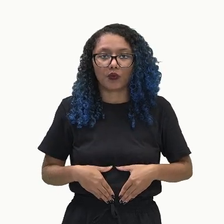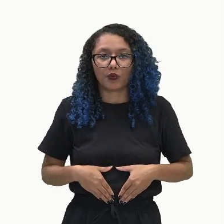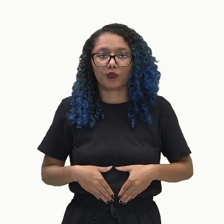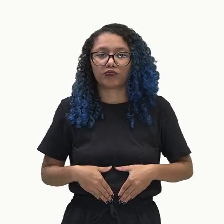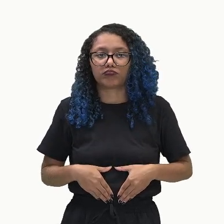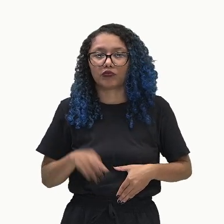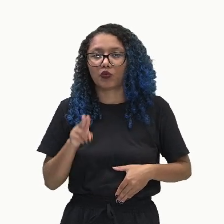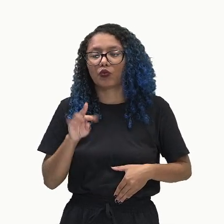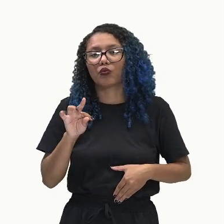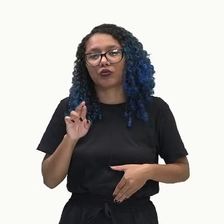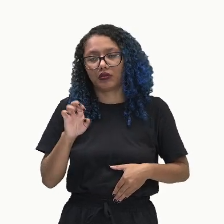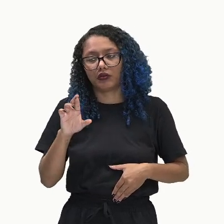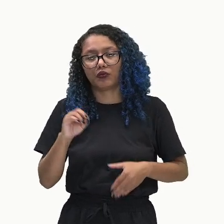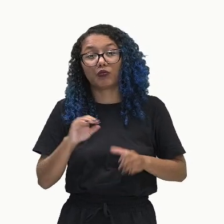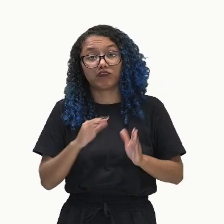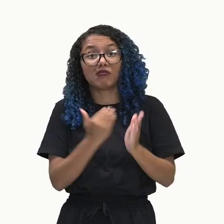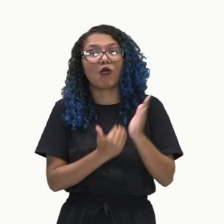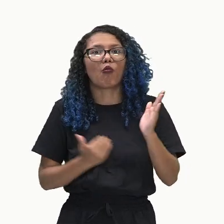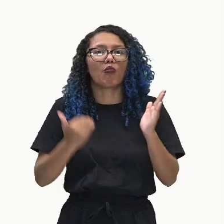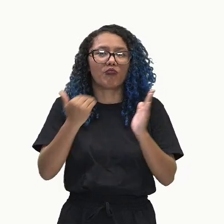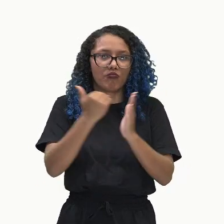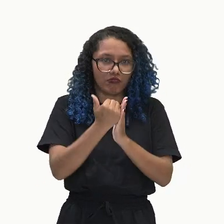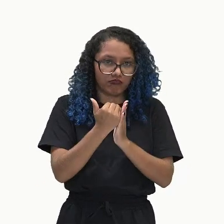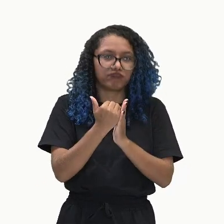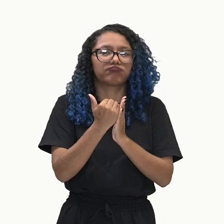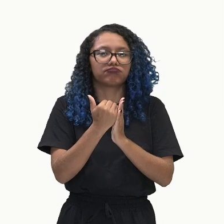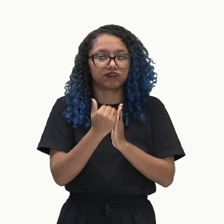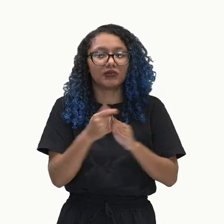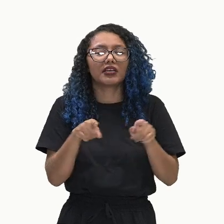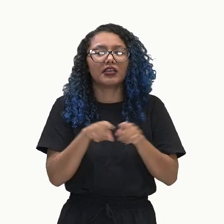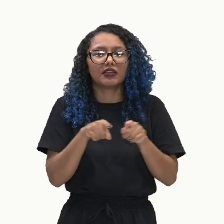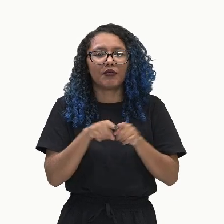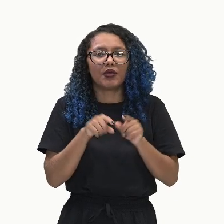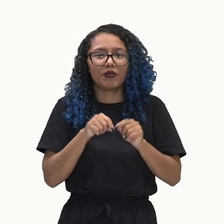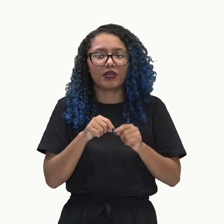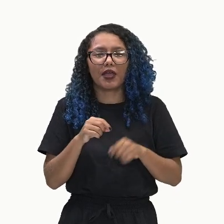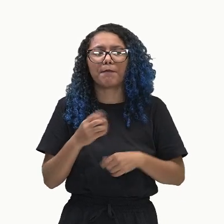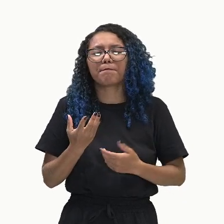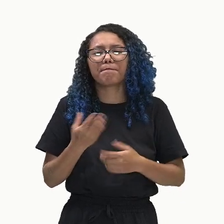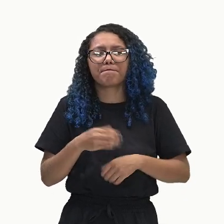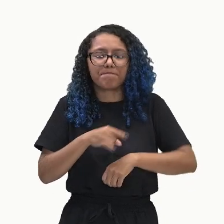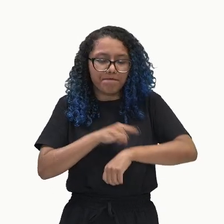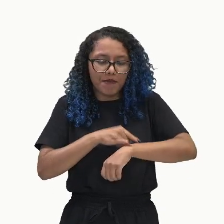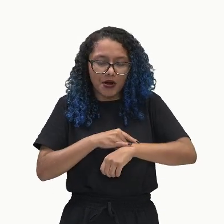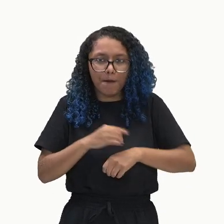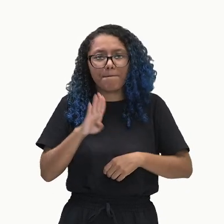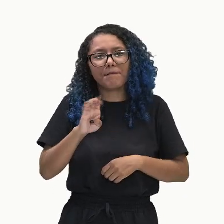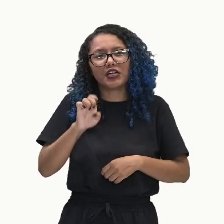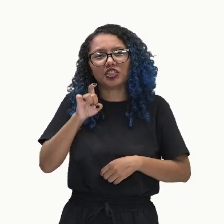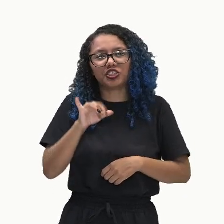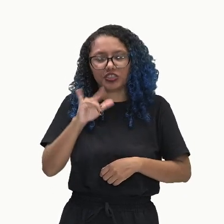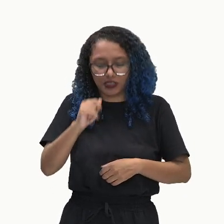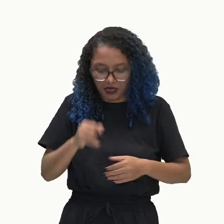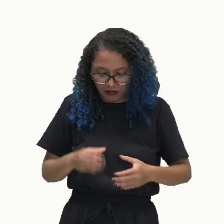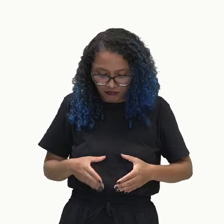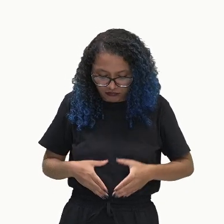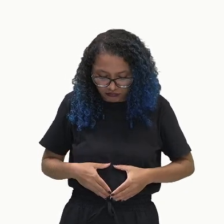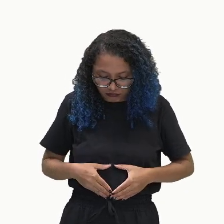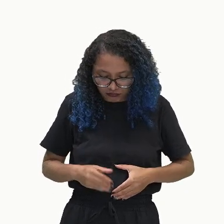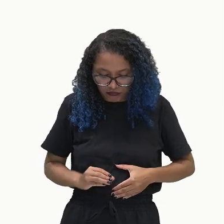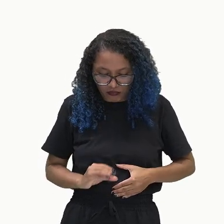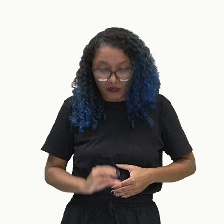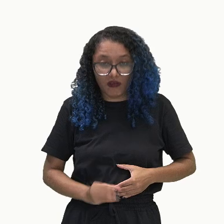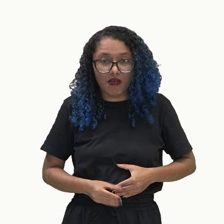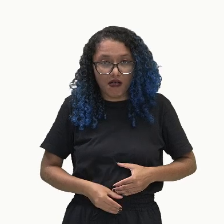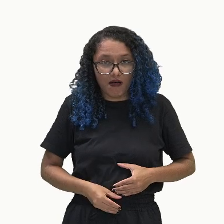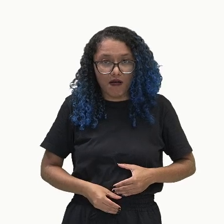é expressivo e também tem uma pressão muito grande na bexiga. É aquele momento que fisicamente